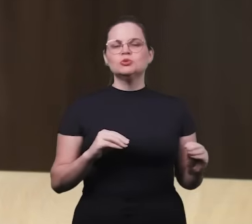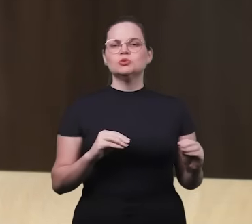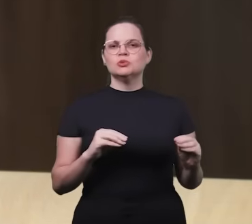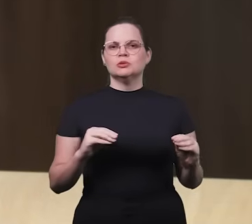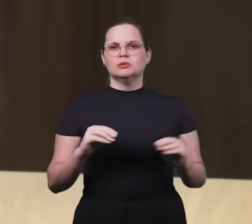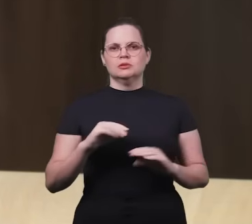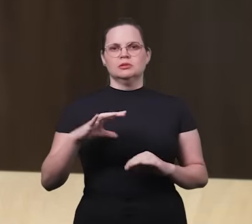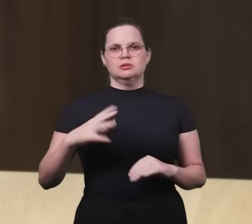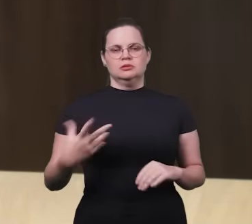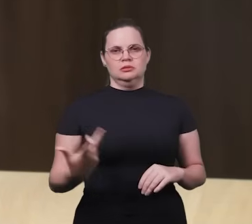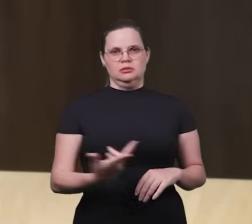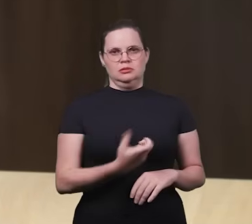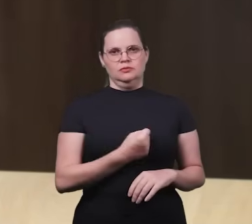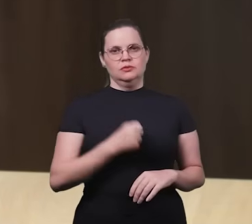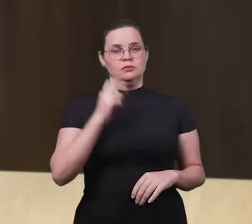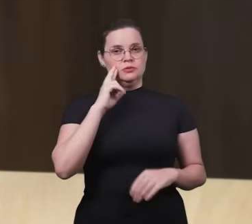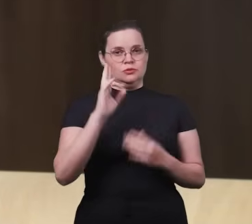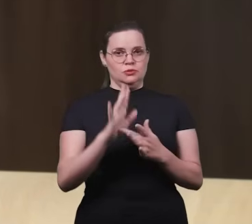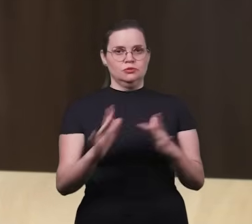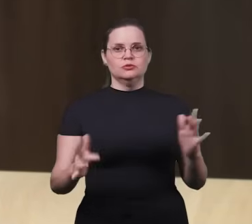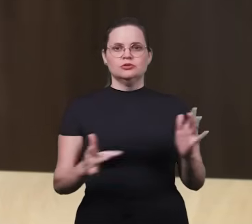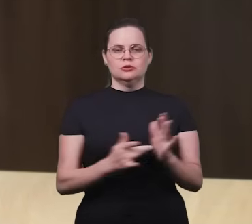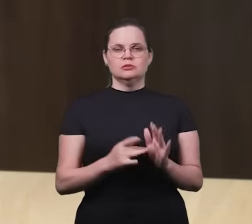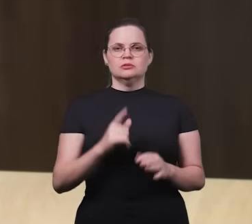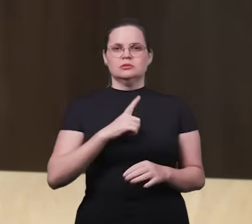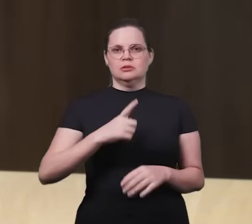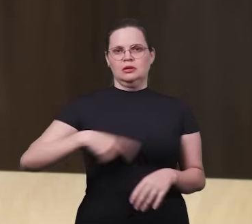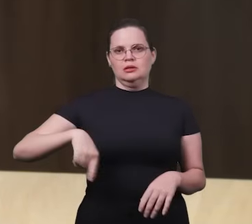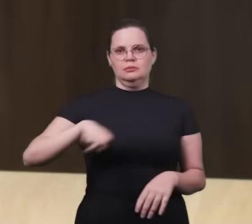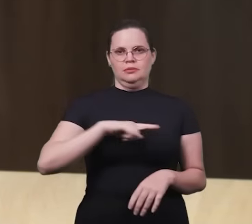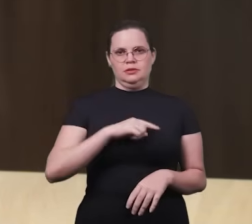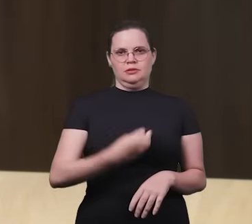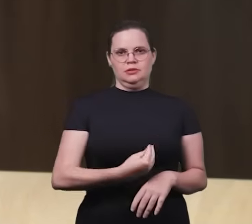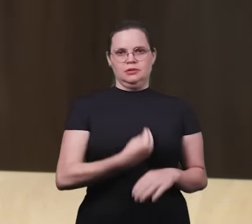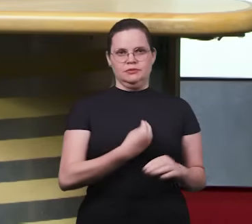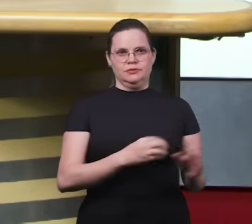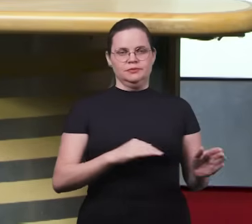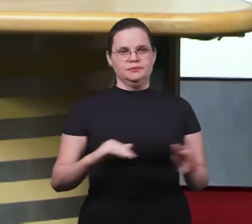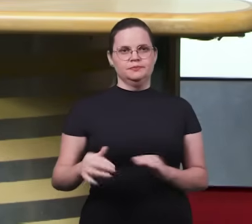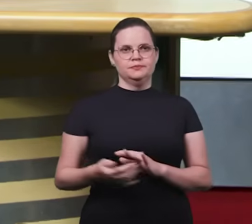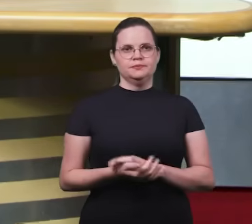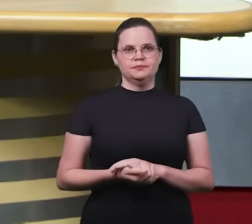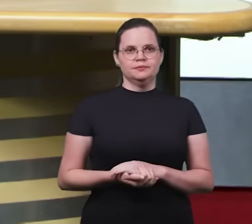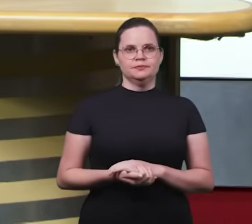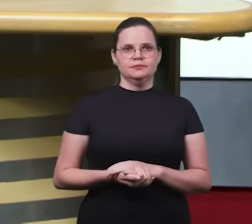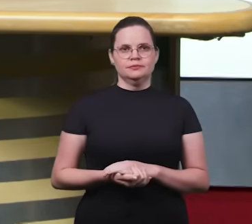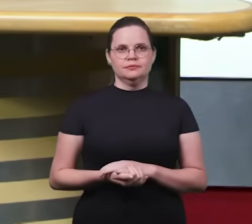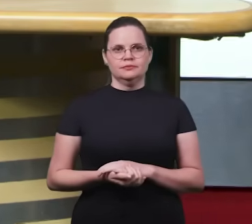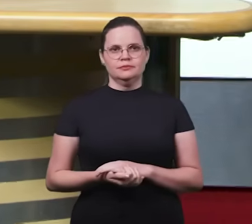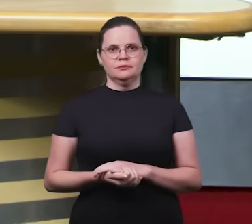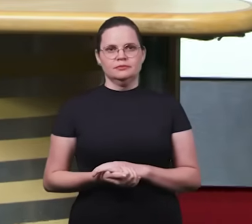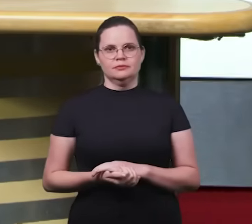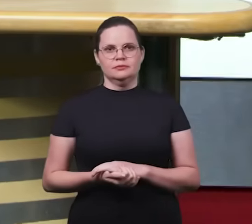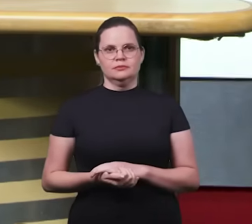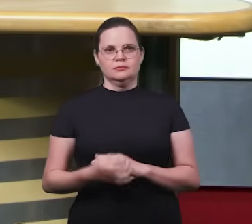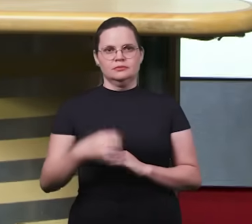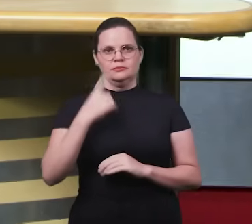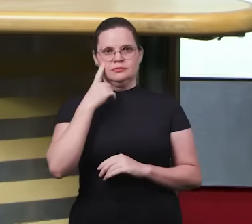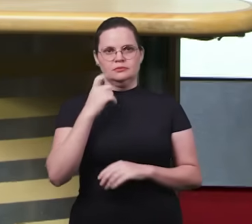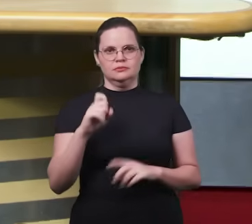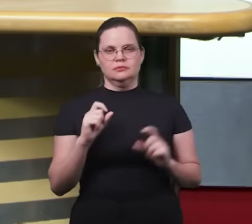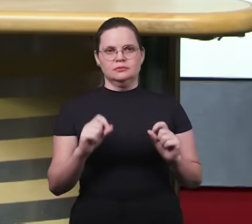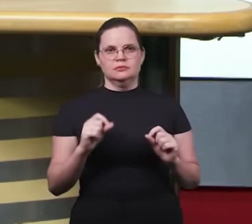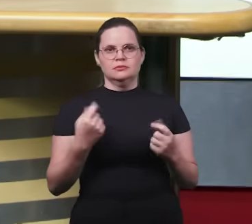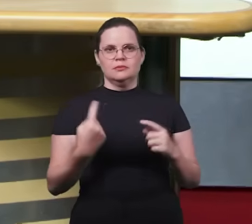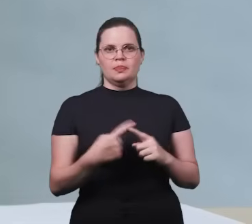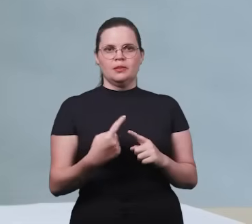grande salvação que Jesus tem para a vida do homem. É interessante, nos rascunhos aqui, né, eu estava olhando, Pedro,